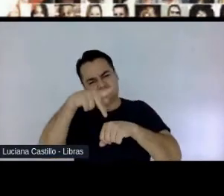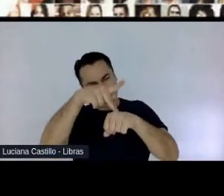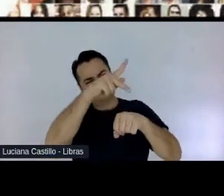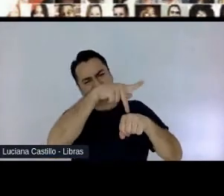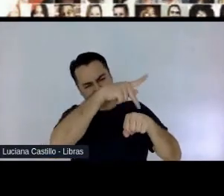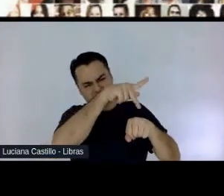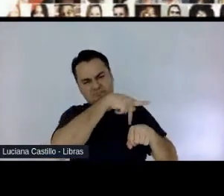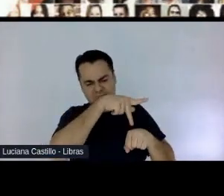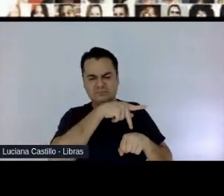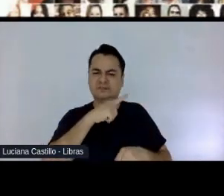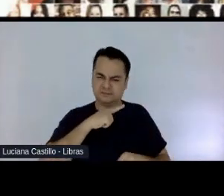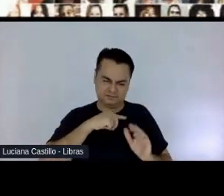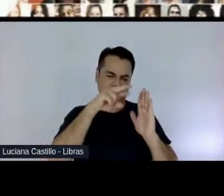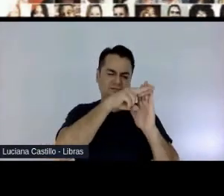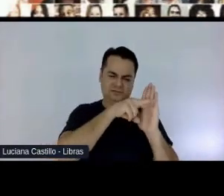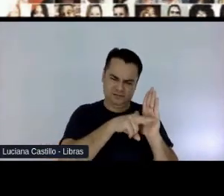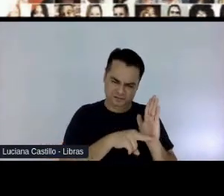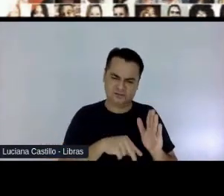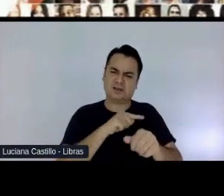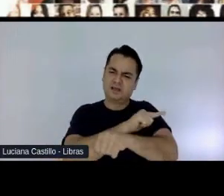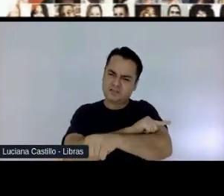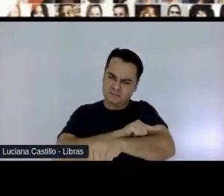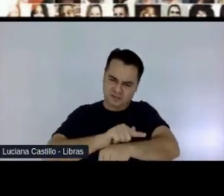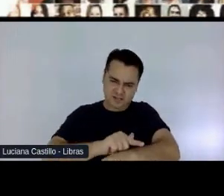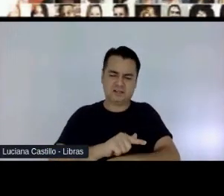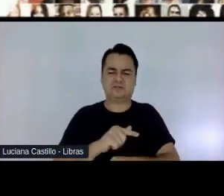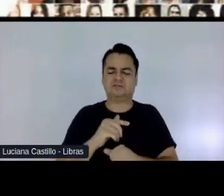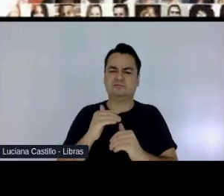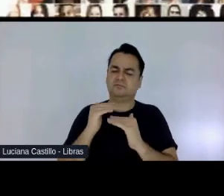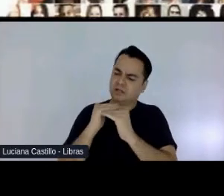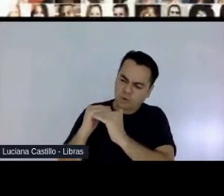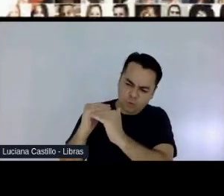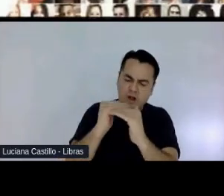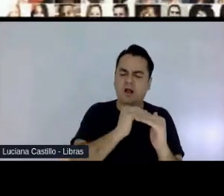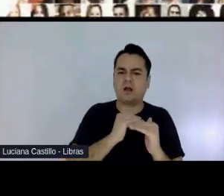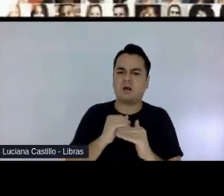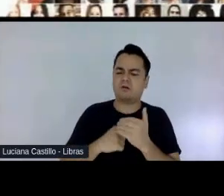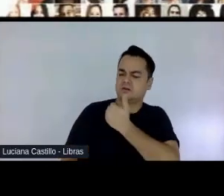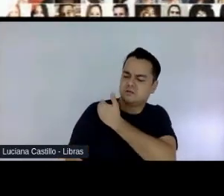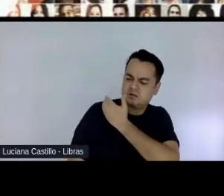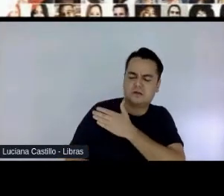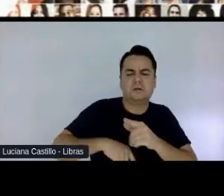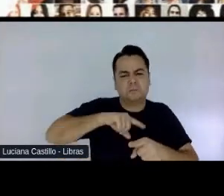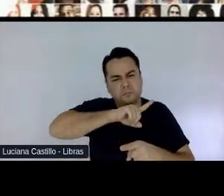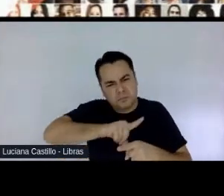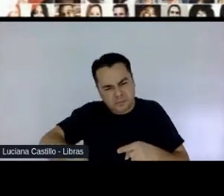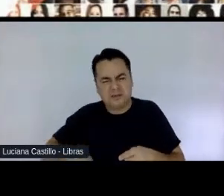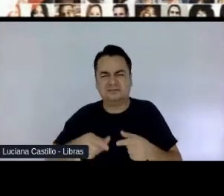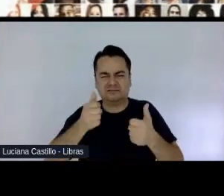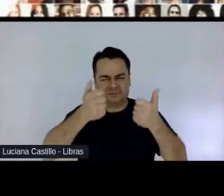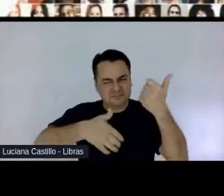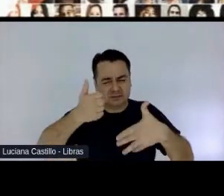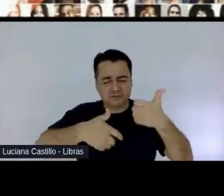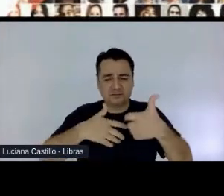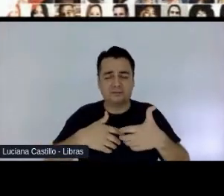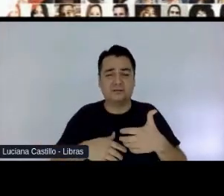tem várias diretrizes com relação ao respeito das práticas de desigualdade, né? Discriminação, essas atitudes